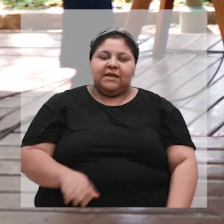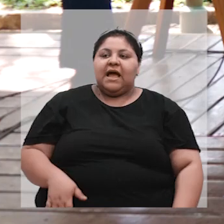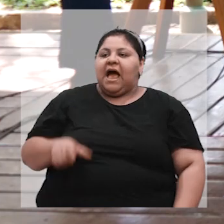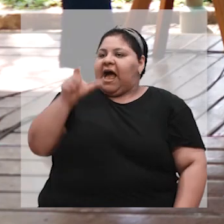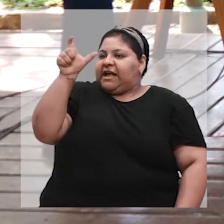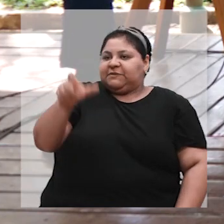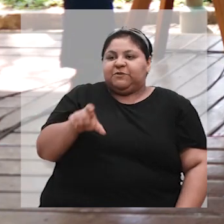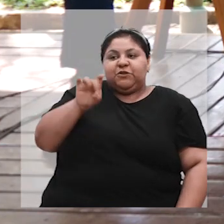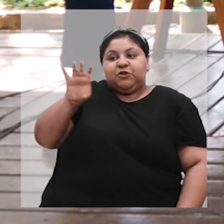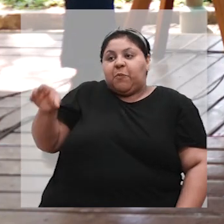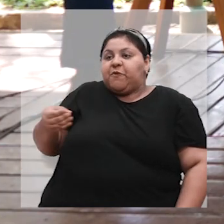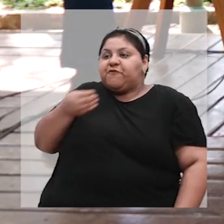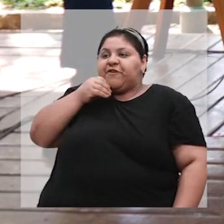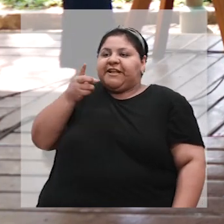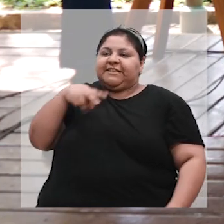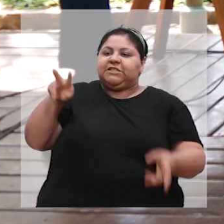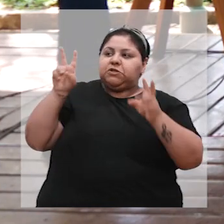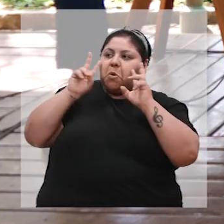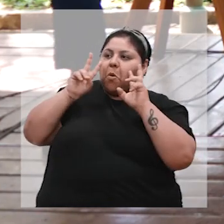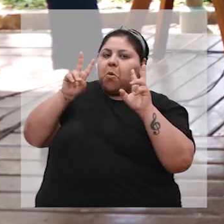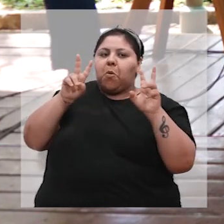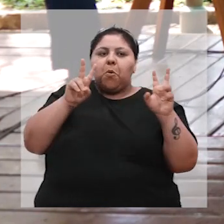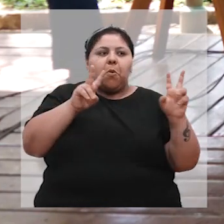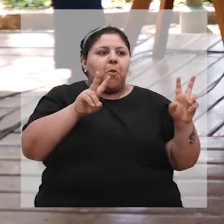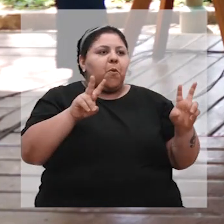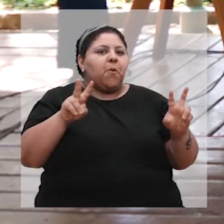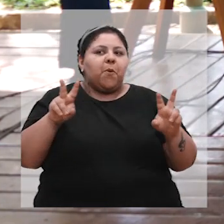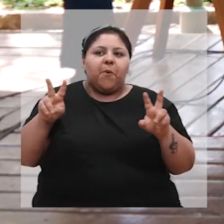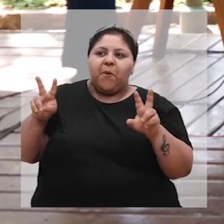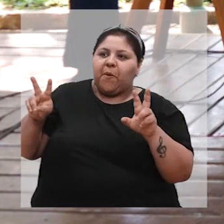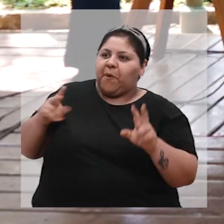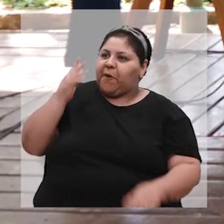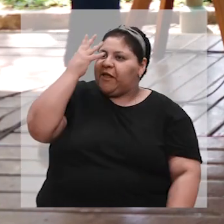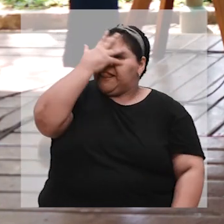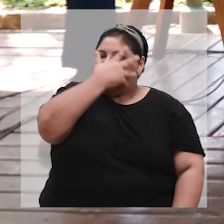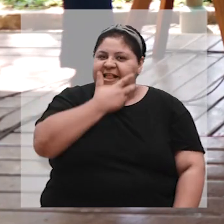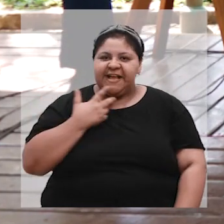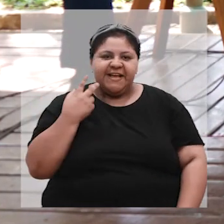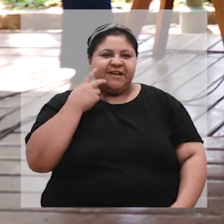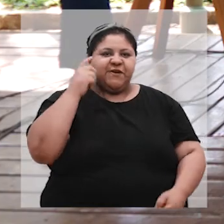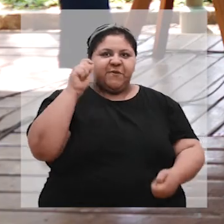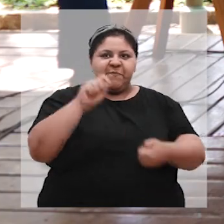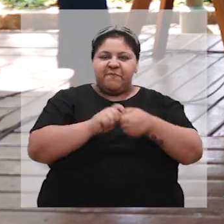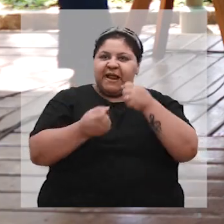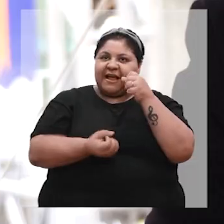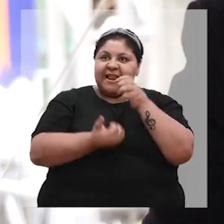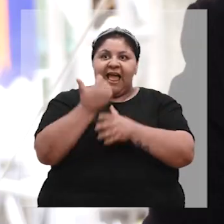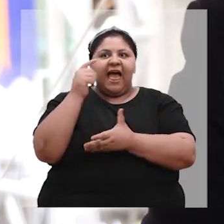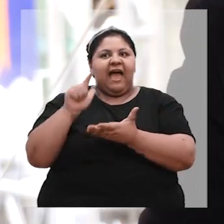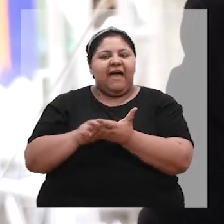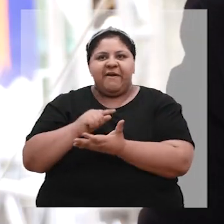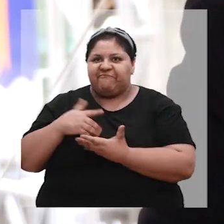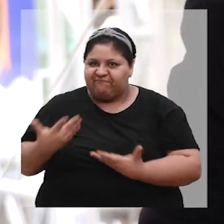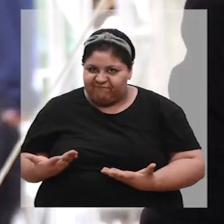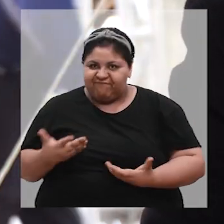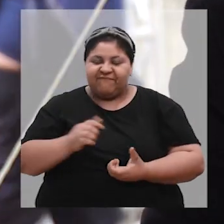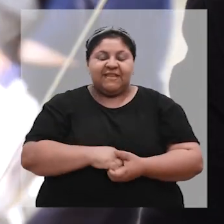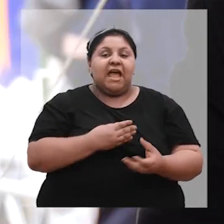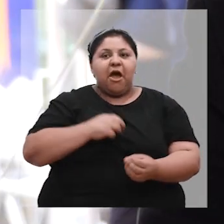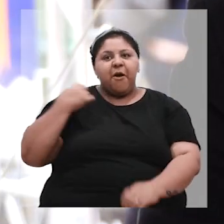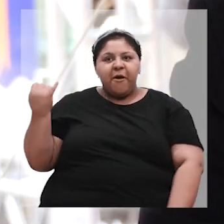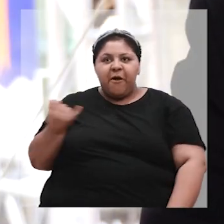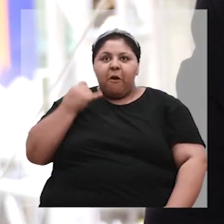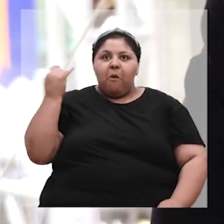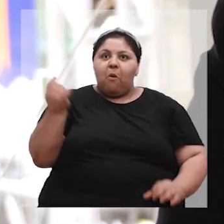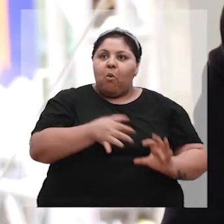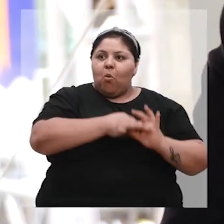A gente só usufrui e a gente olha só a ponta do iceberg dentro do que é feito aí para a realização de tudo isso, né? Então, é muito